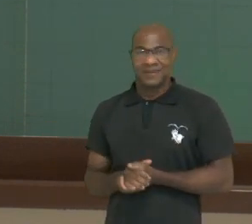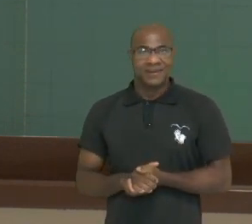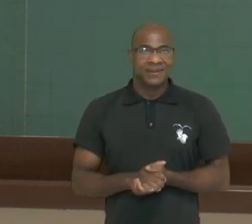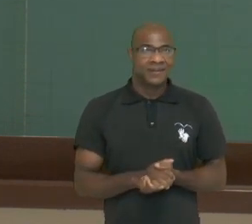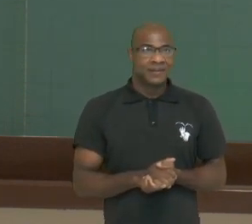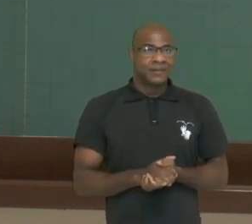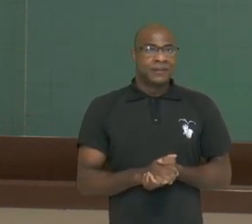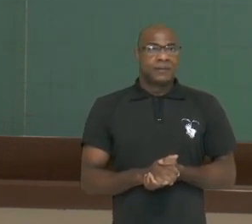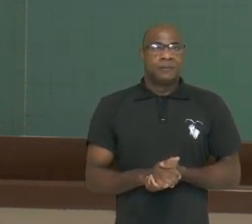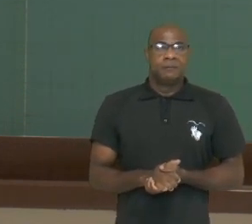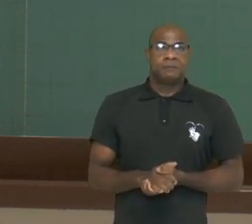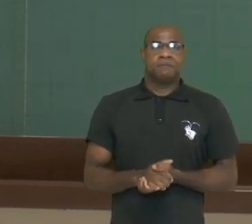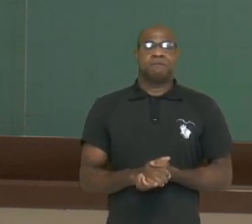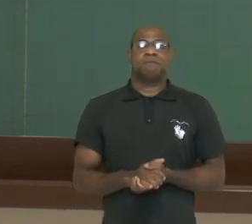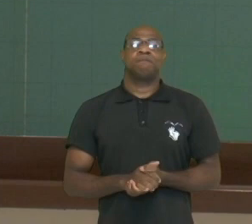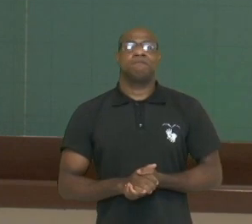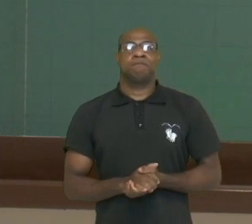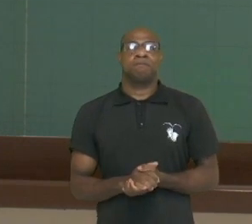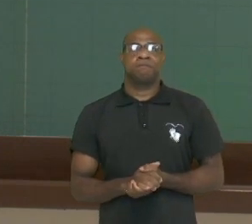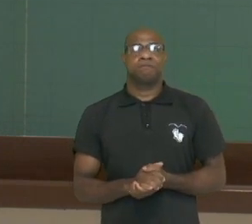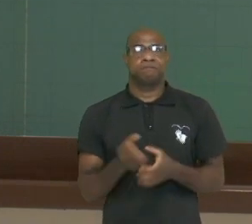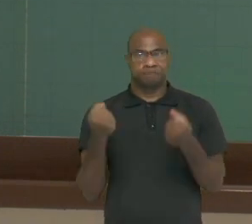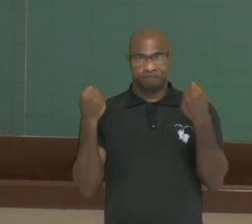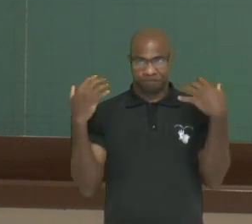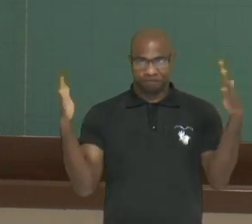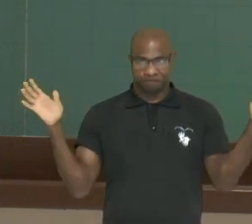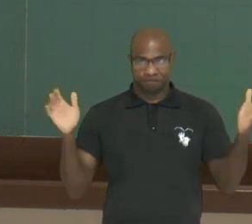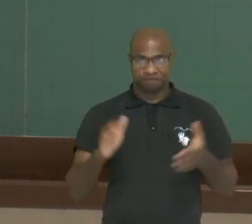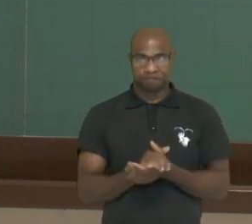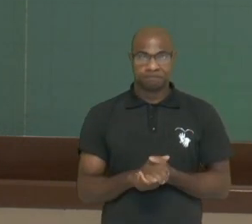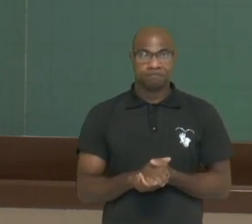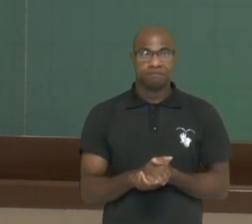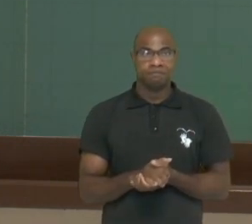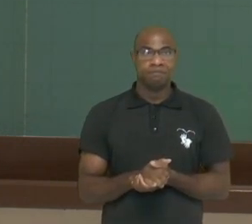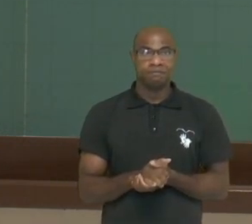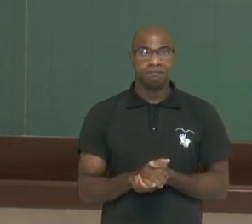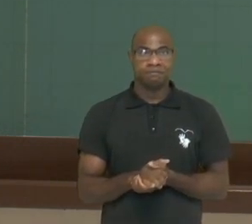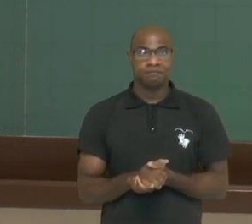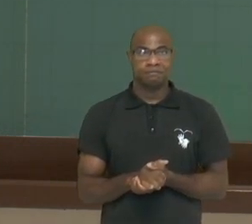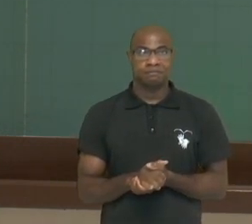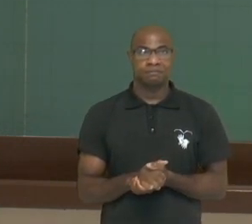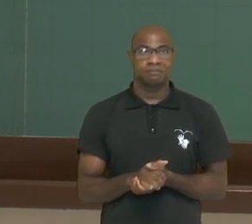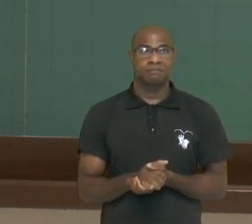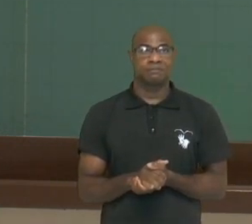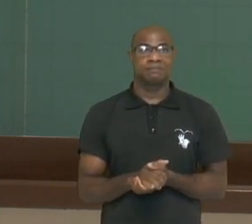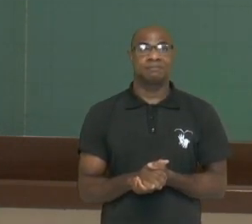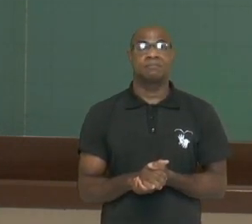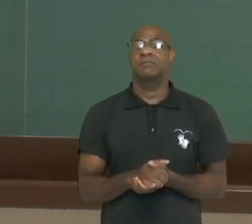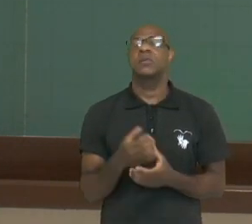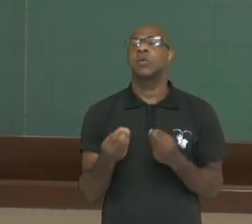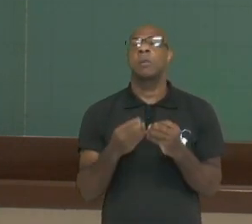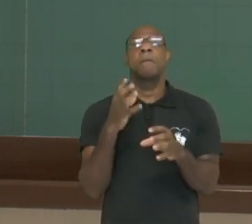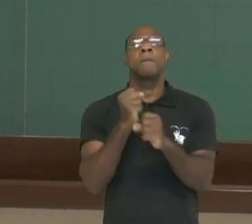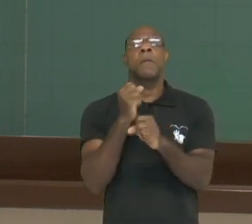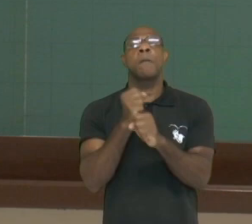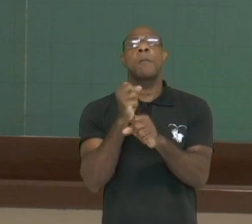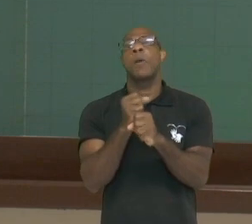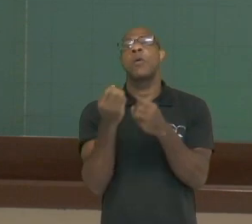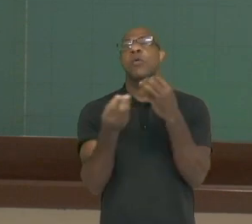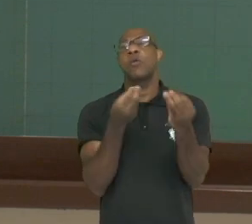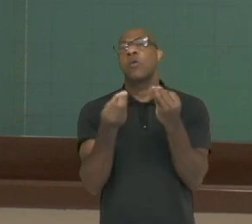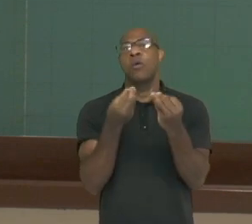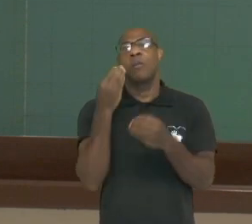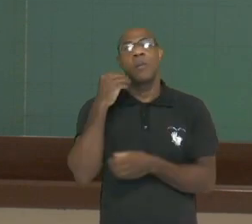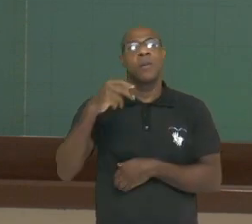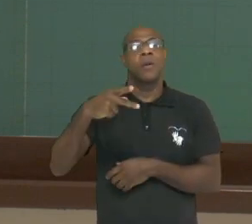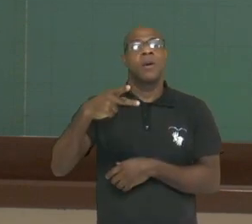as suas palavras, está correto. Parabéns. Vamos adiante. A pontuação. Então, a gente já falou do